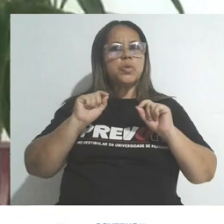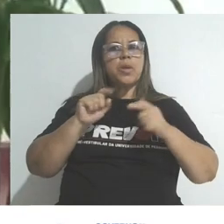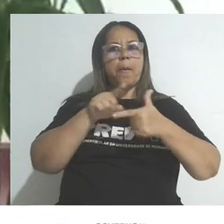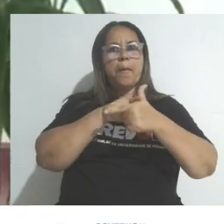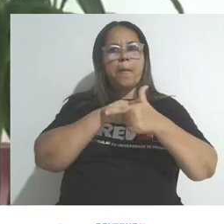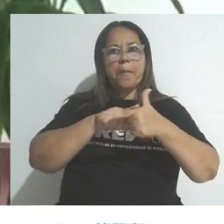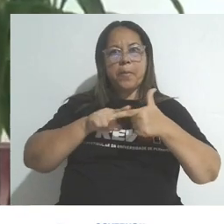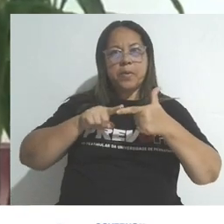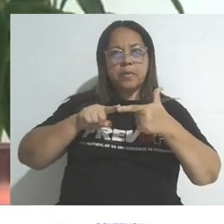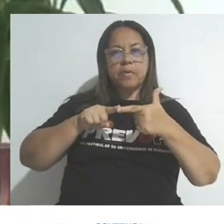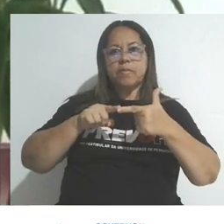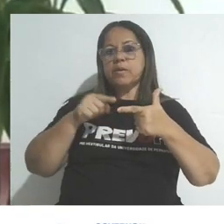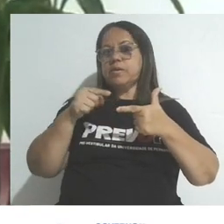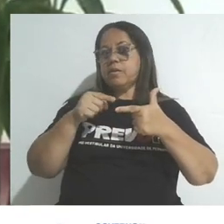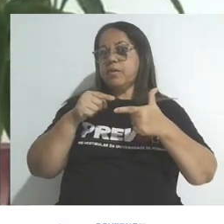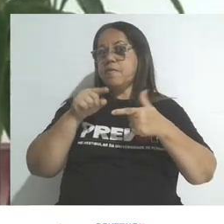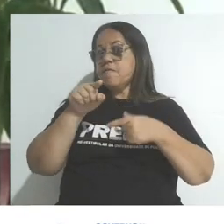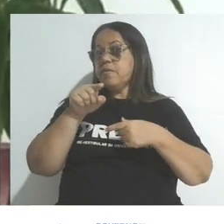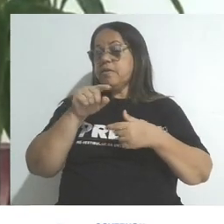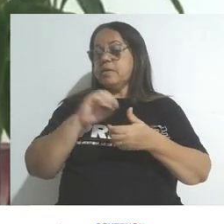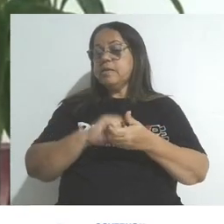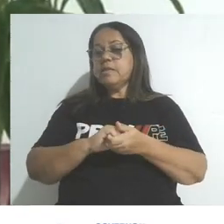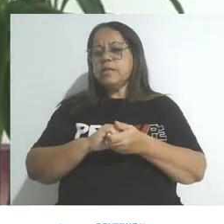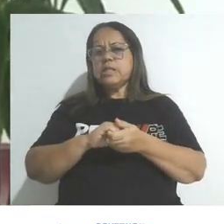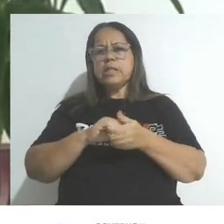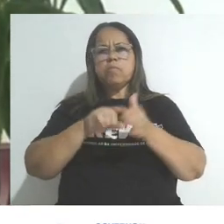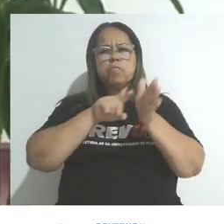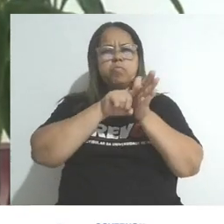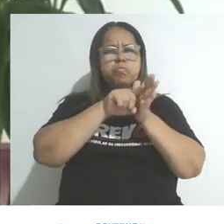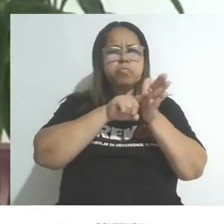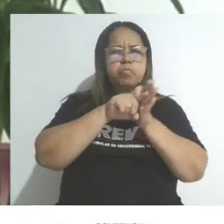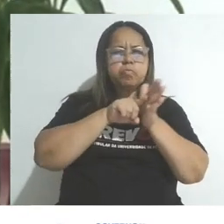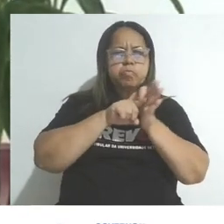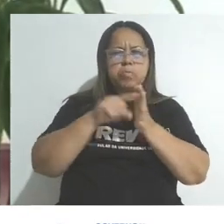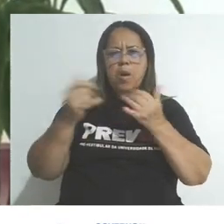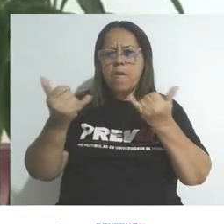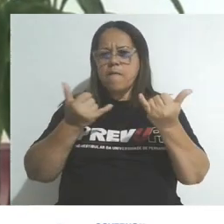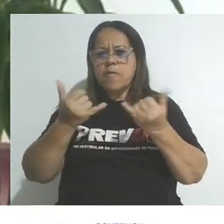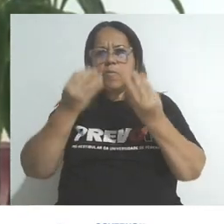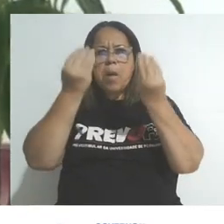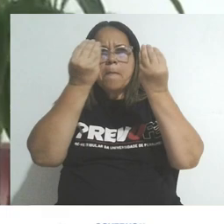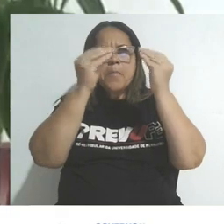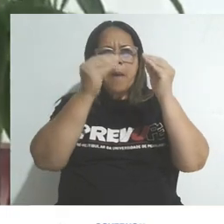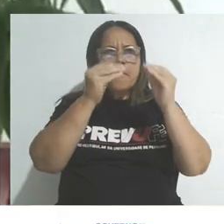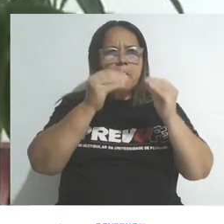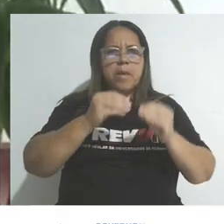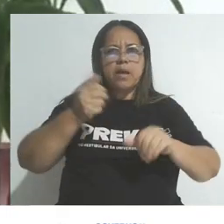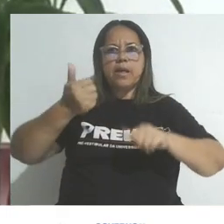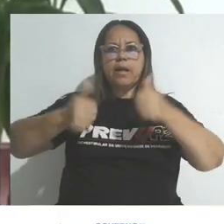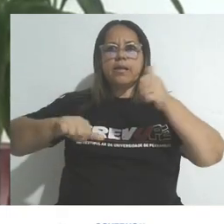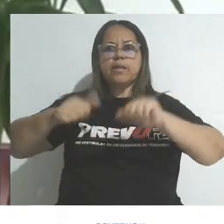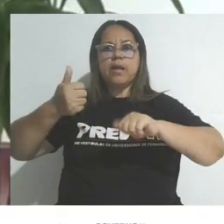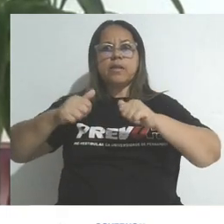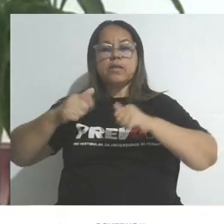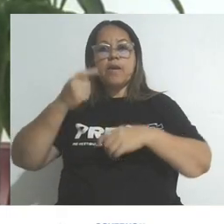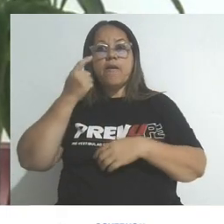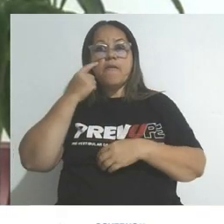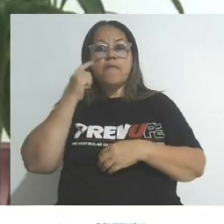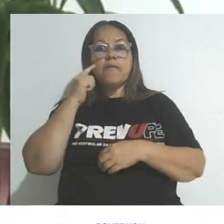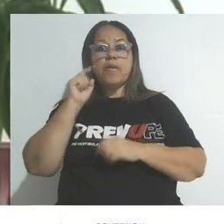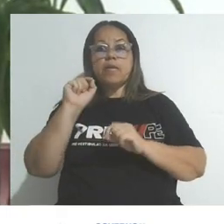problema e esse problema você levantar dados, categorizar, analisar e ver o que é que esses